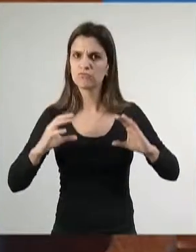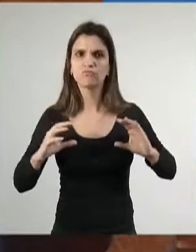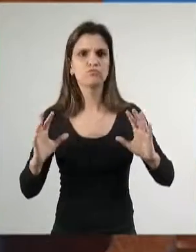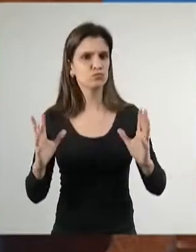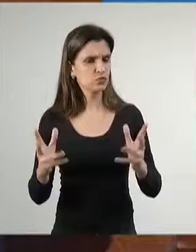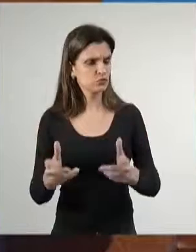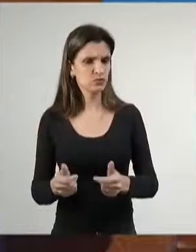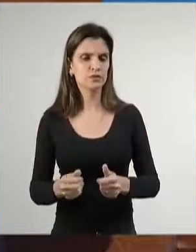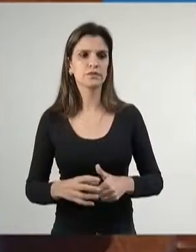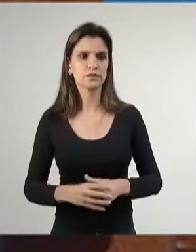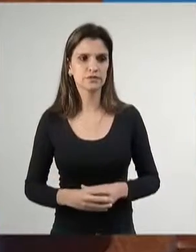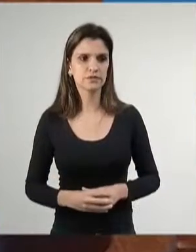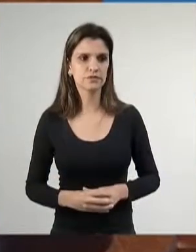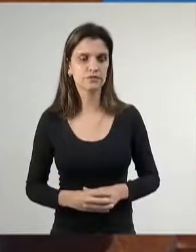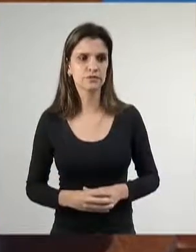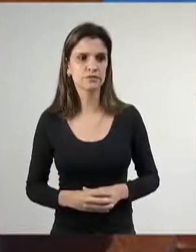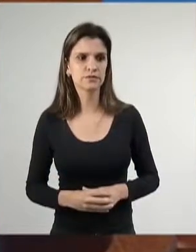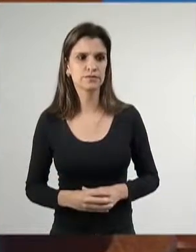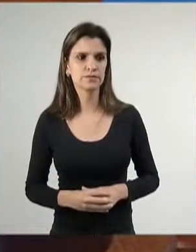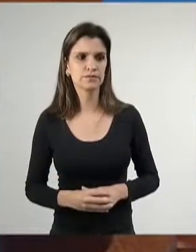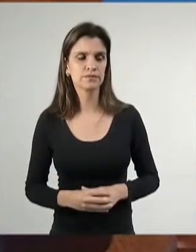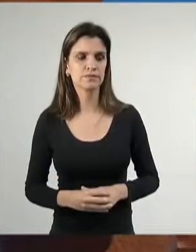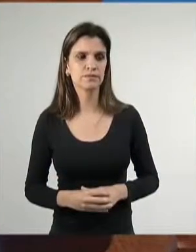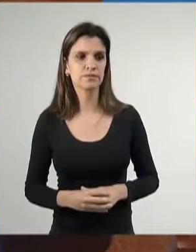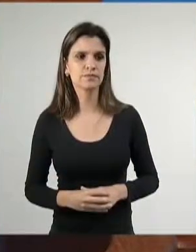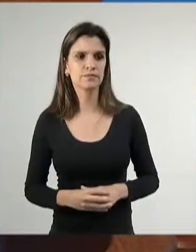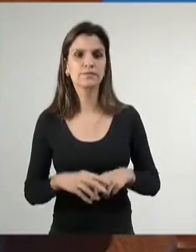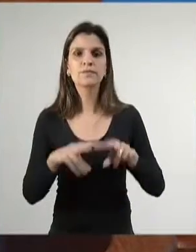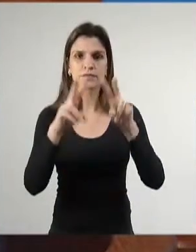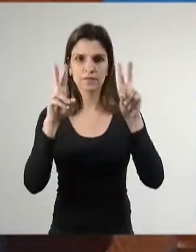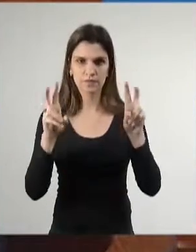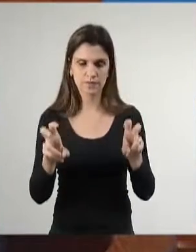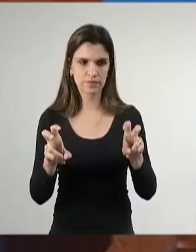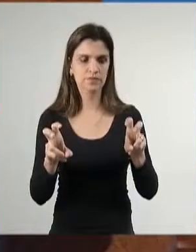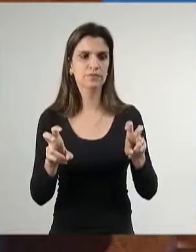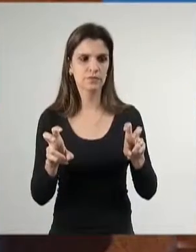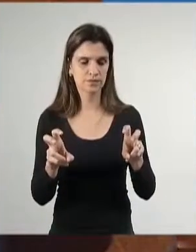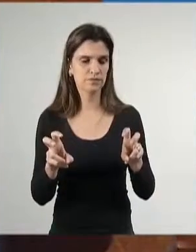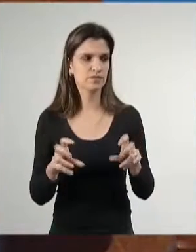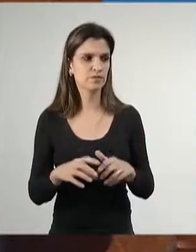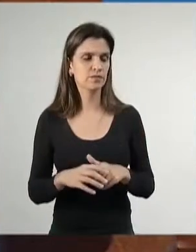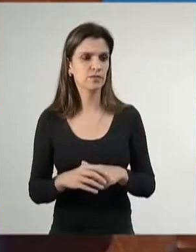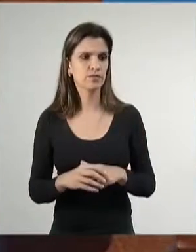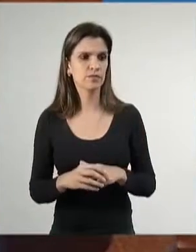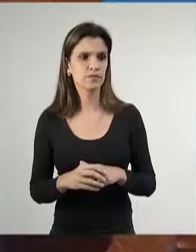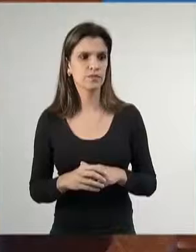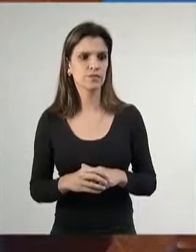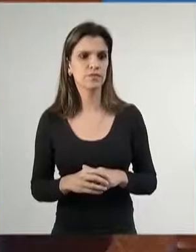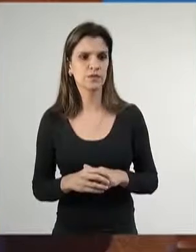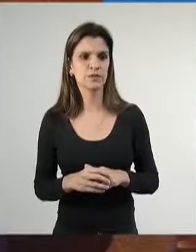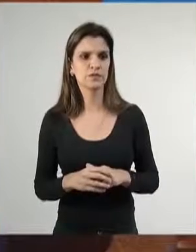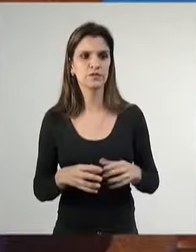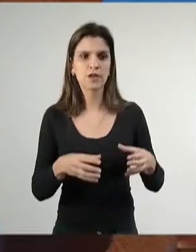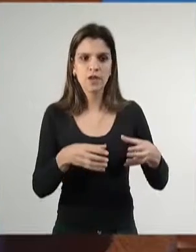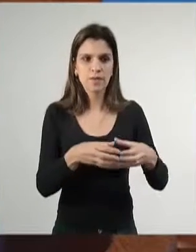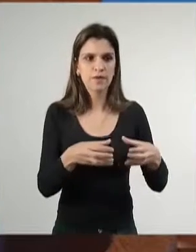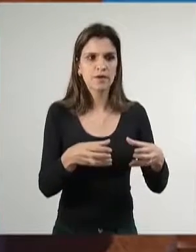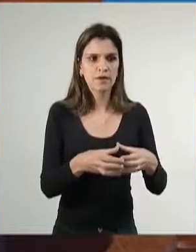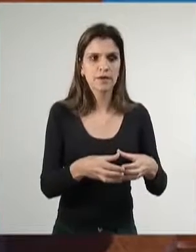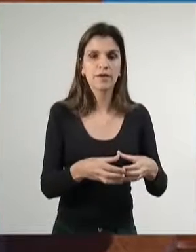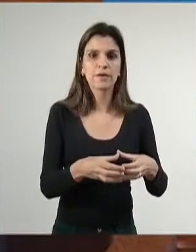dessa Constituição. Sobre esse tema, já estou adiantando aqui, principalmente para os colegas da Comissão de Justiça,